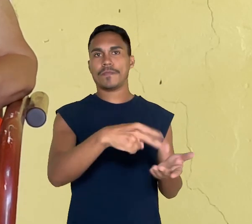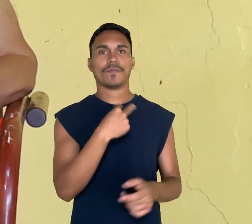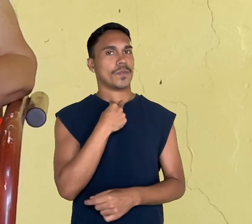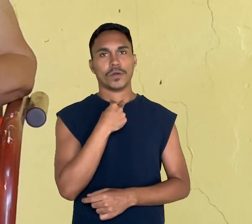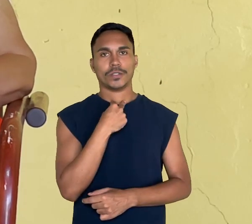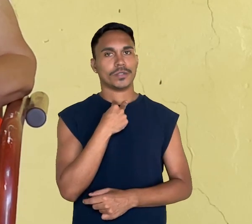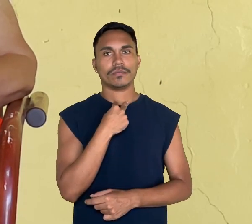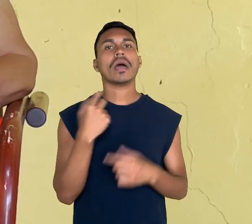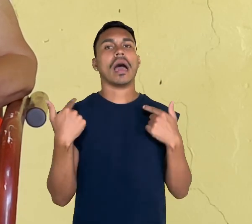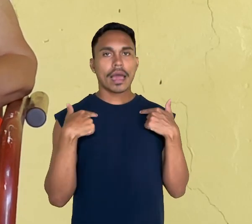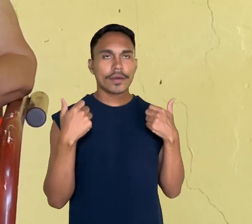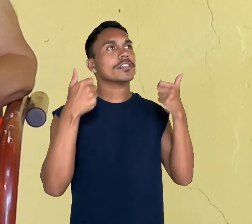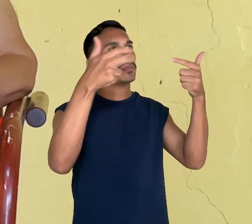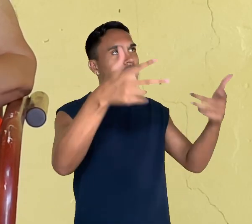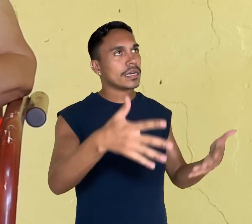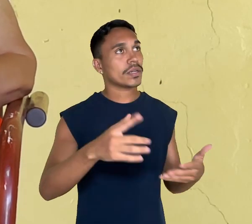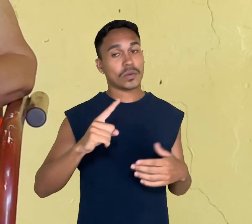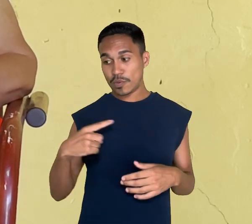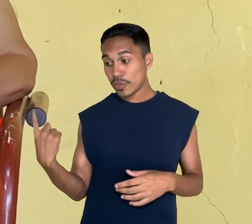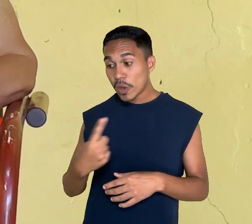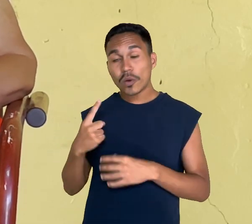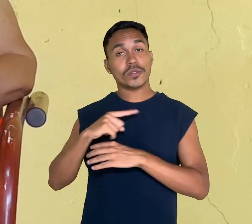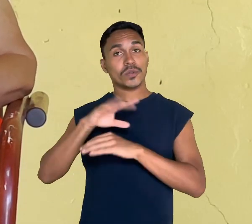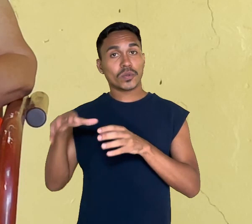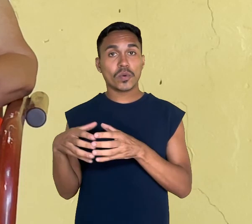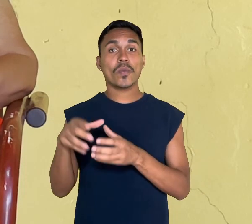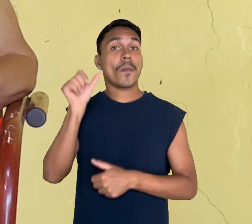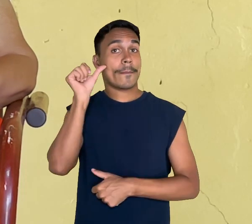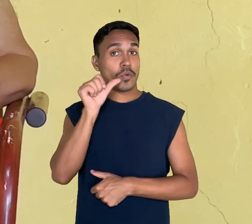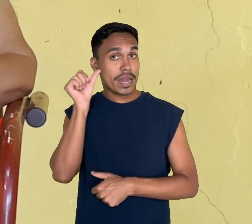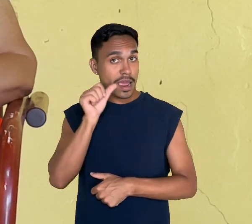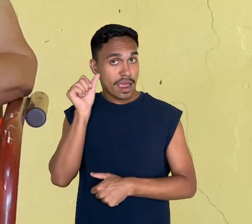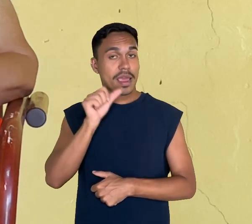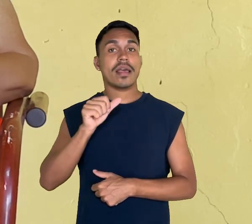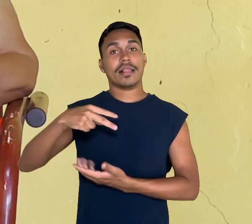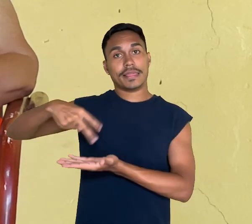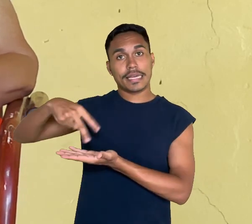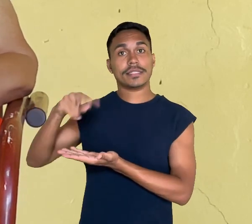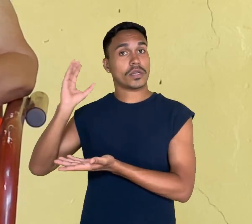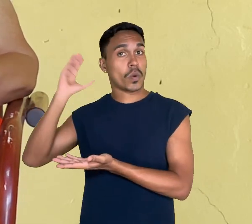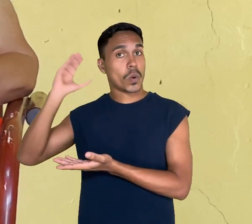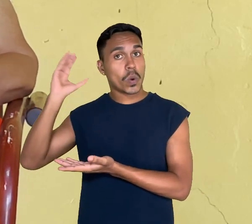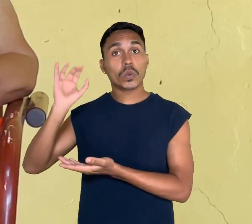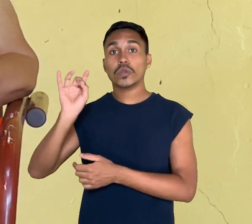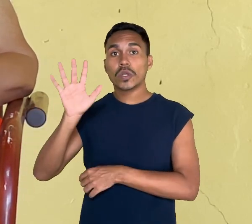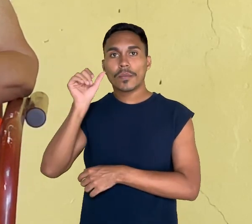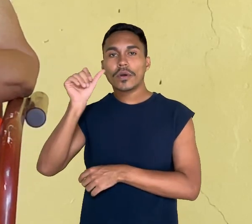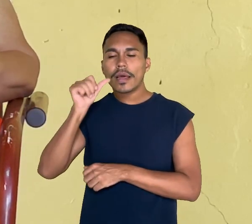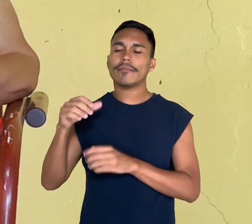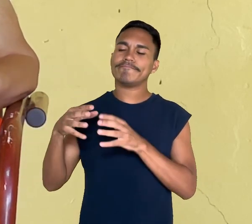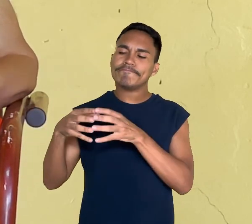explicando que não ia ter homem, no caso era só nós, para a gente brincar. E, graças a